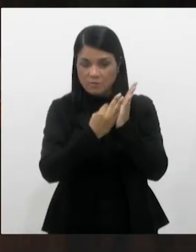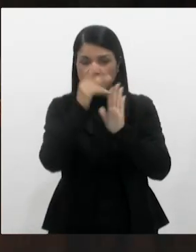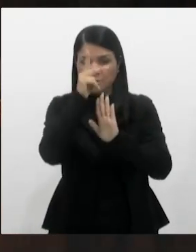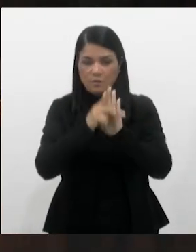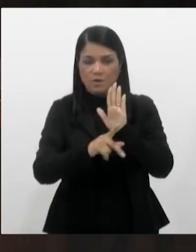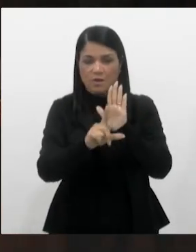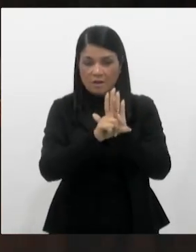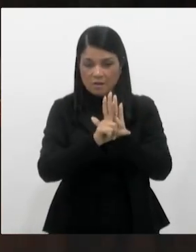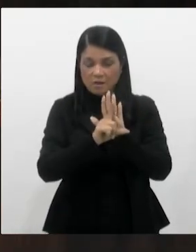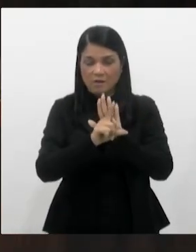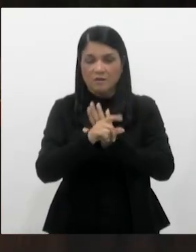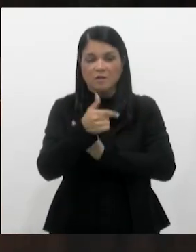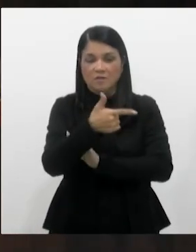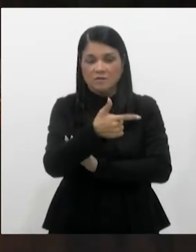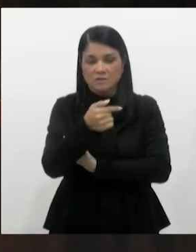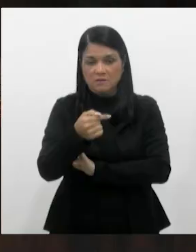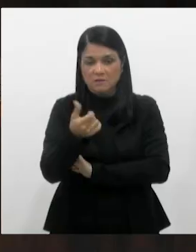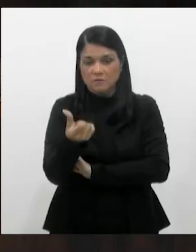lei número